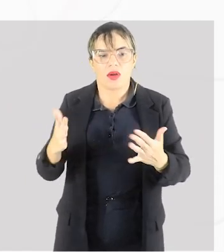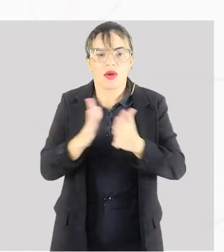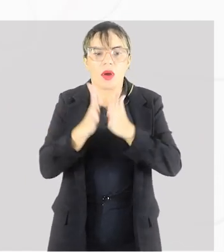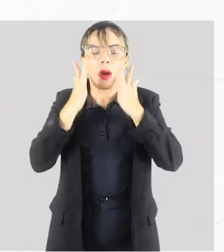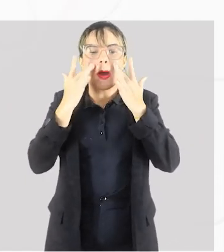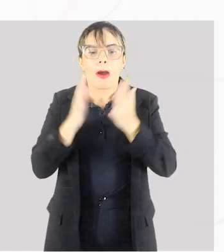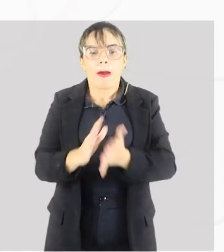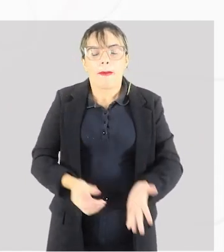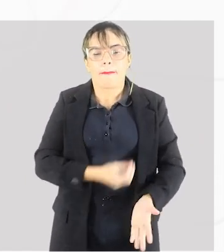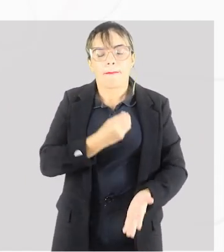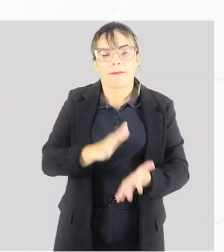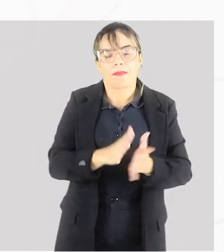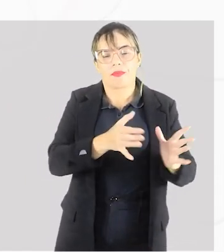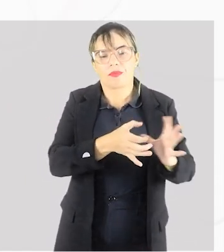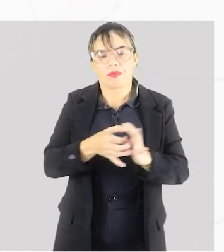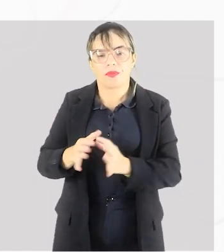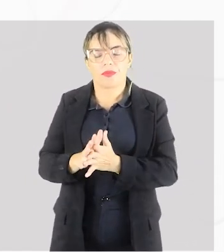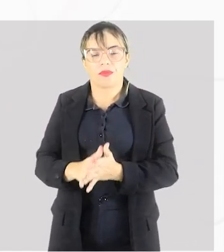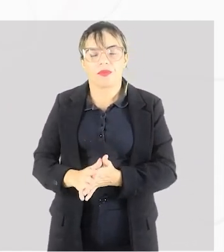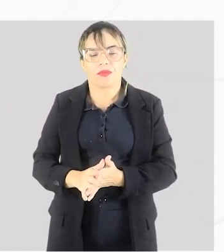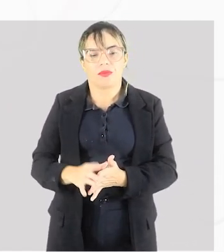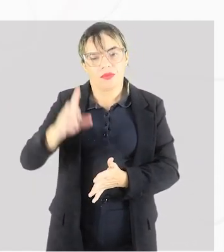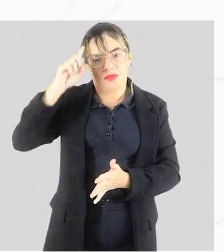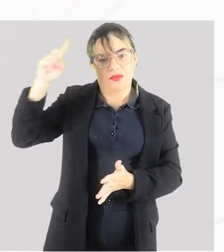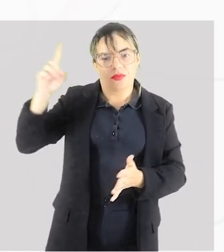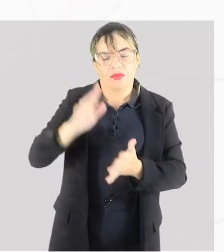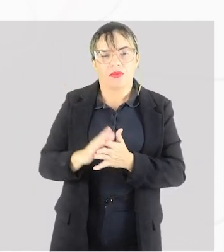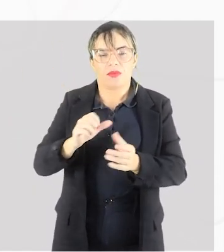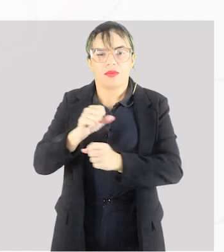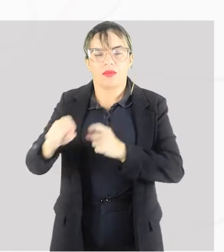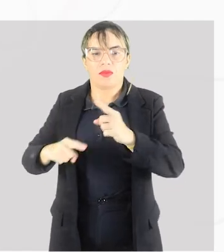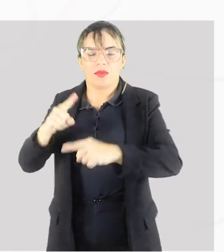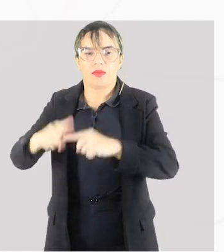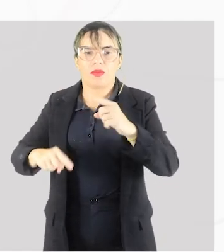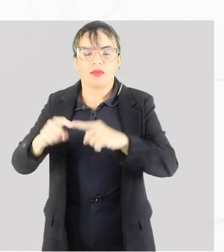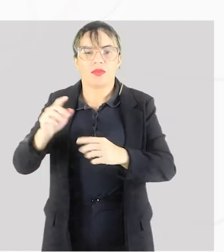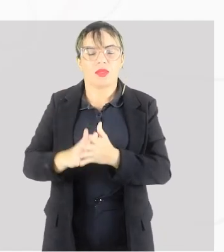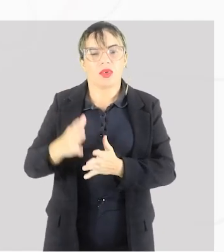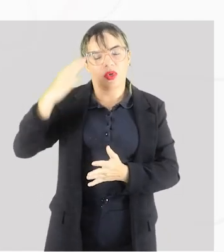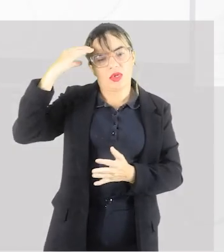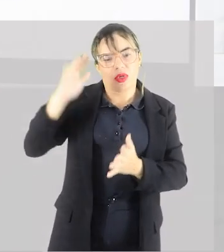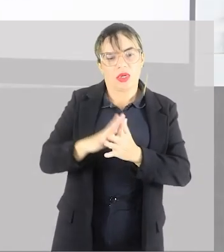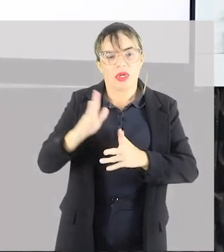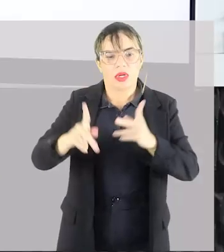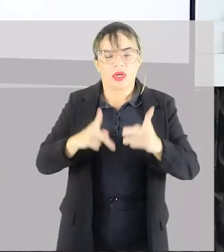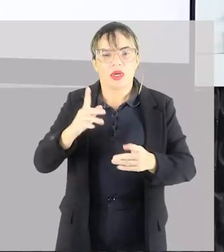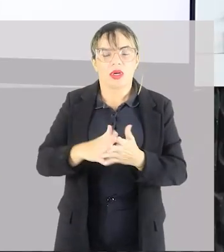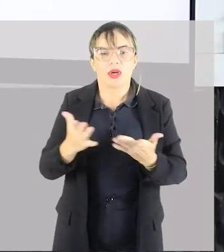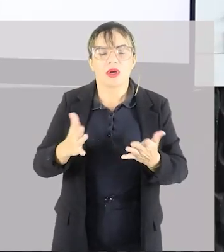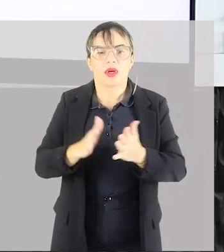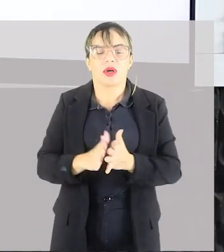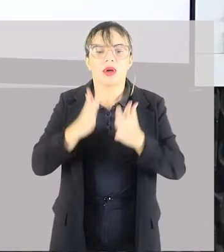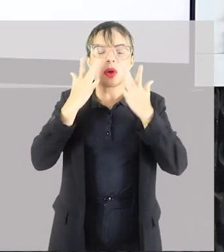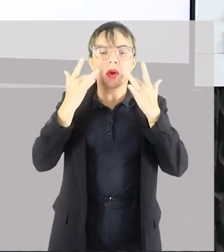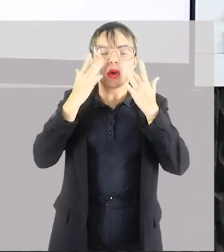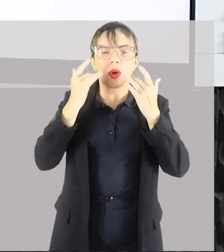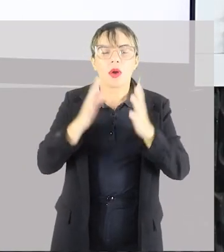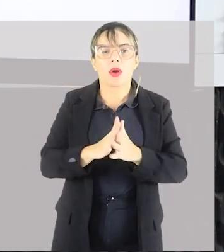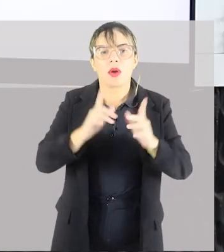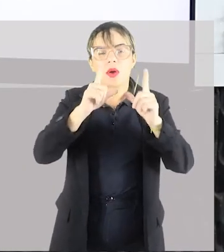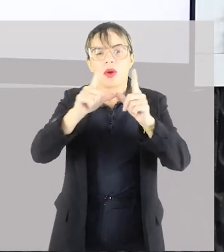Arte e vida do cotidiano é quando você transforma objetos de cultura de massa em obras de arte.